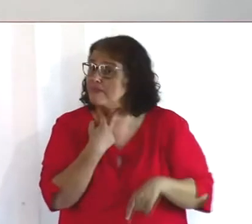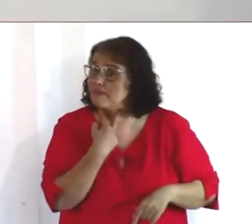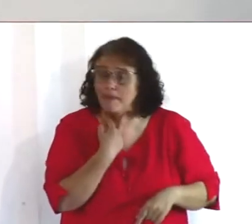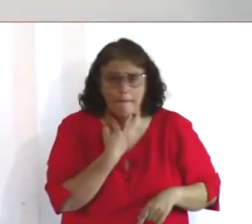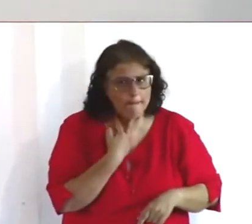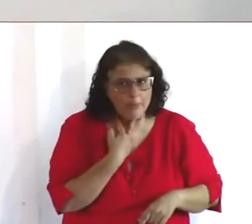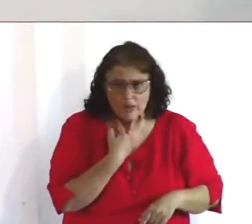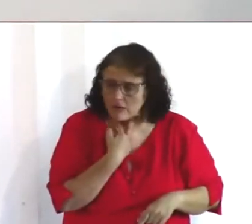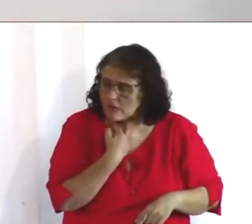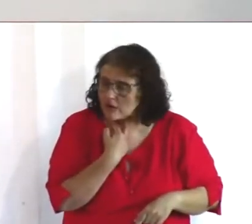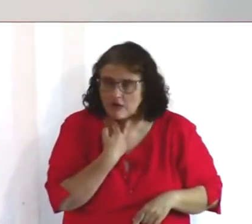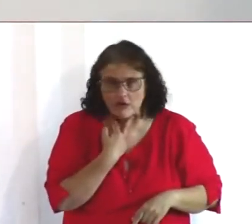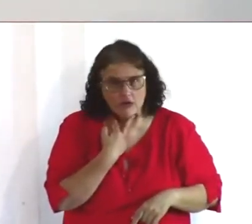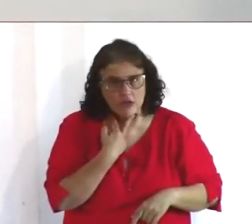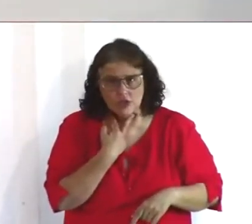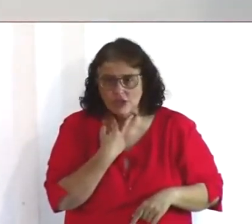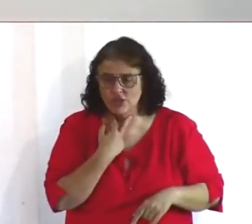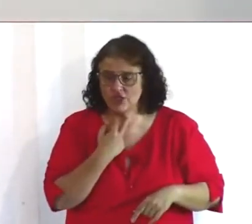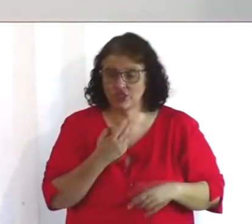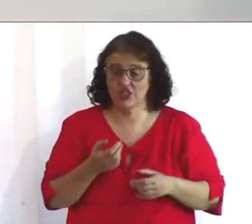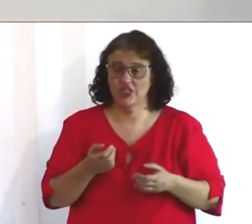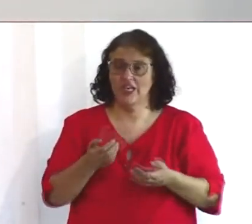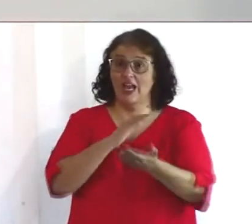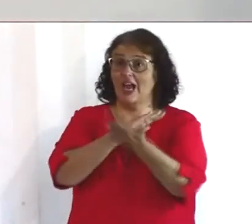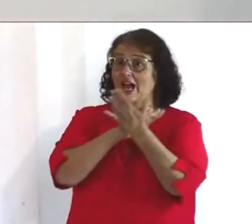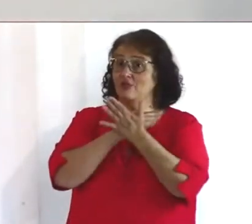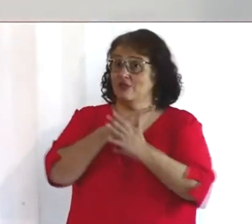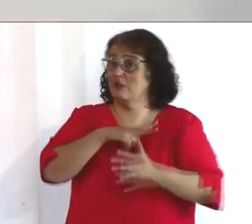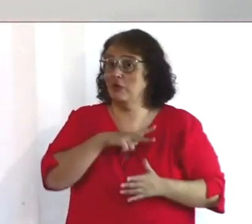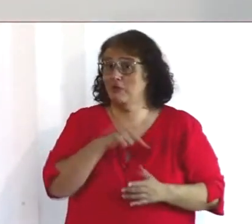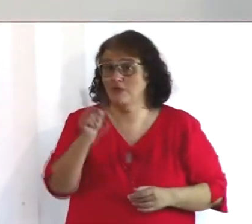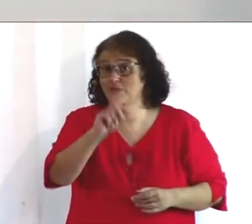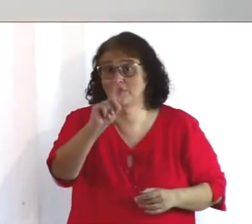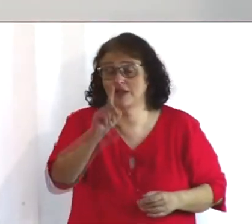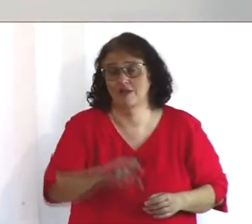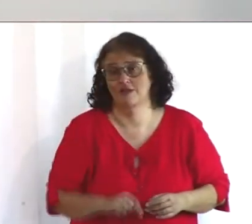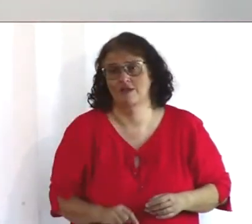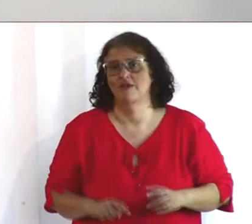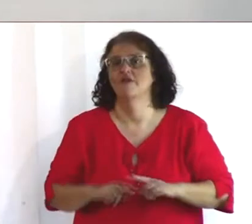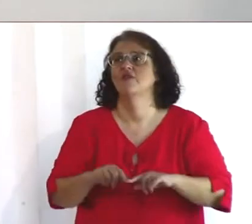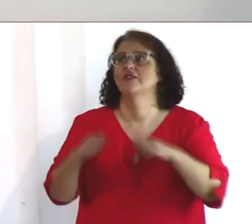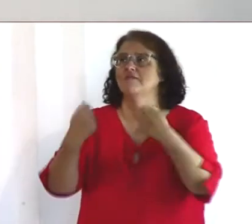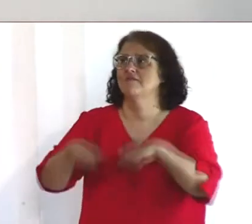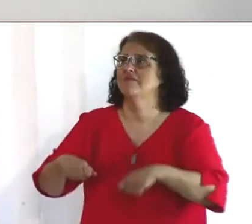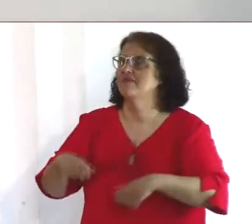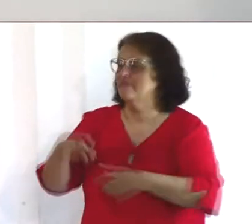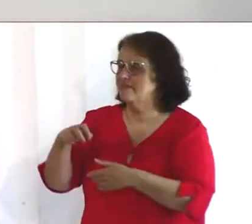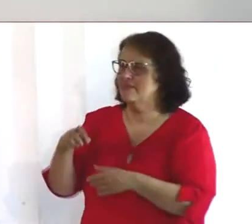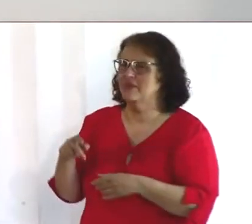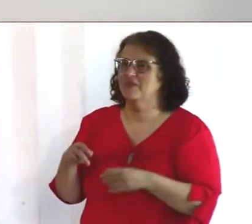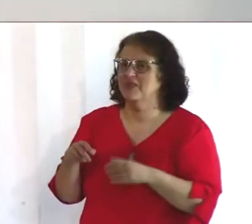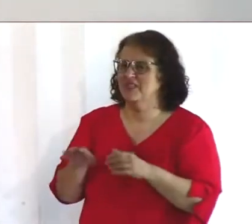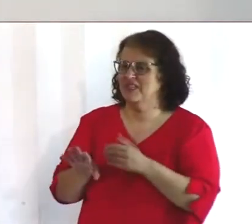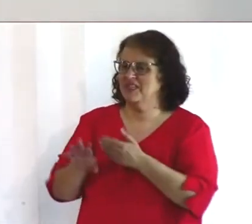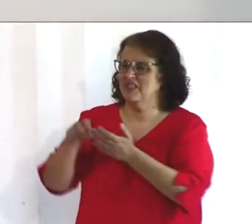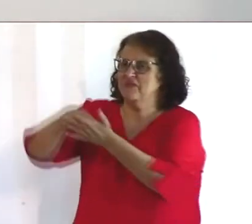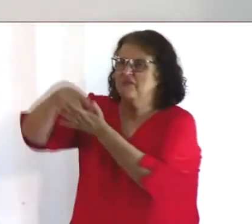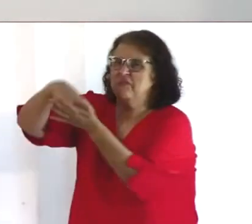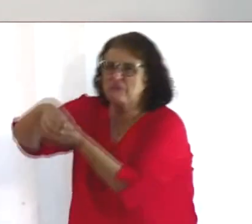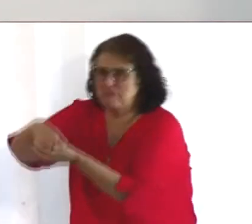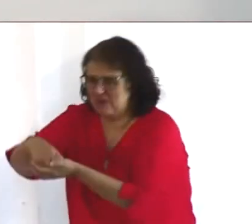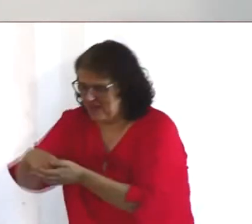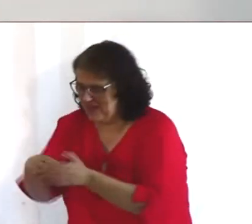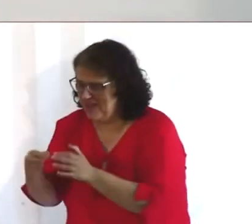de pior ainda vai lhe acontecer, só porque você não se dobrou ao Santo de Deus. Se você quiser seguir